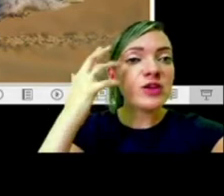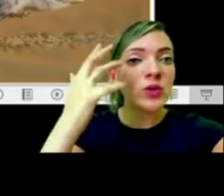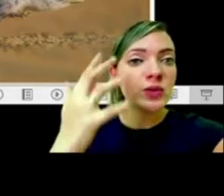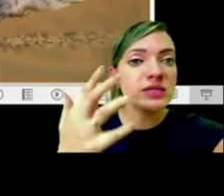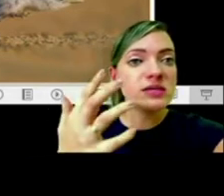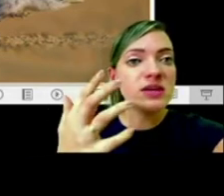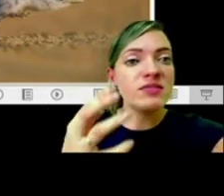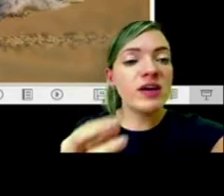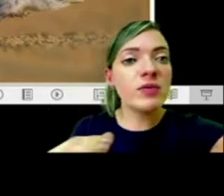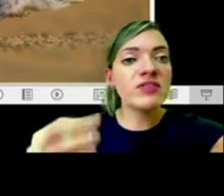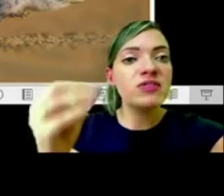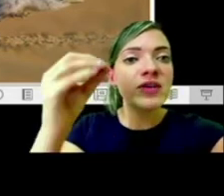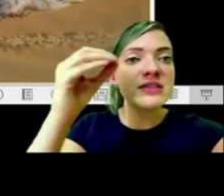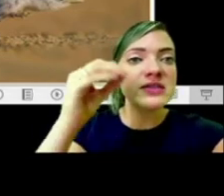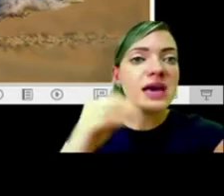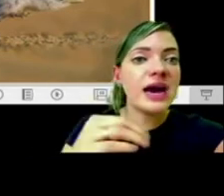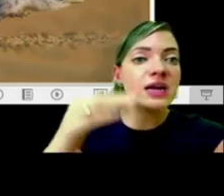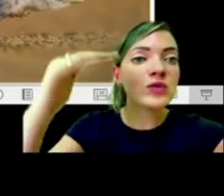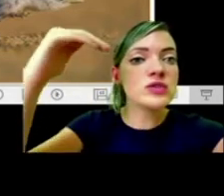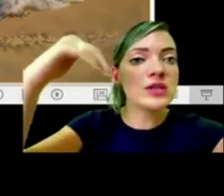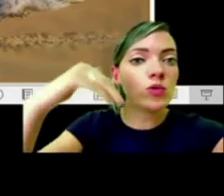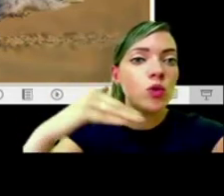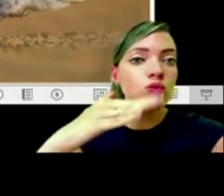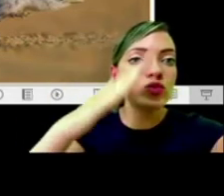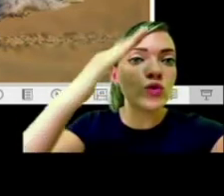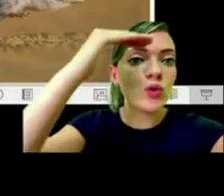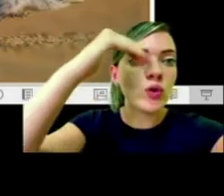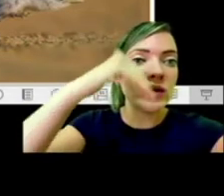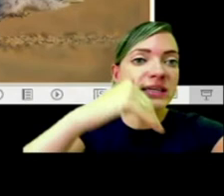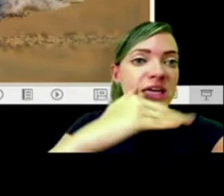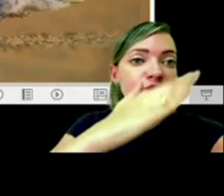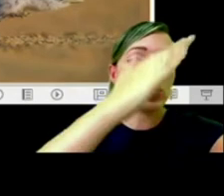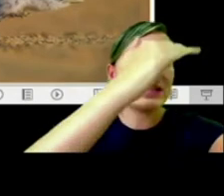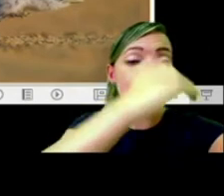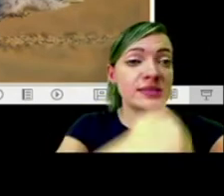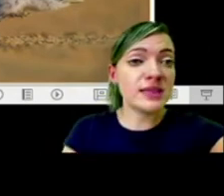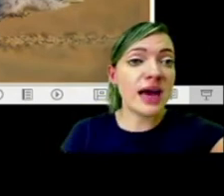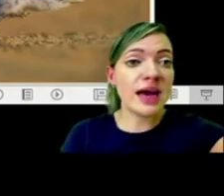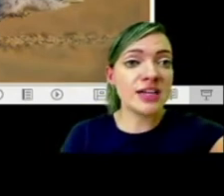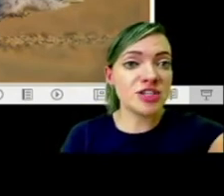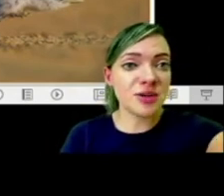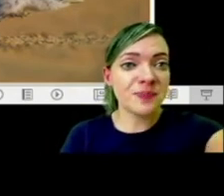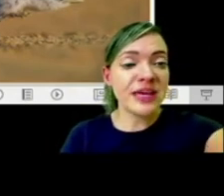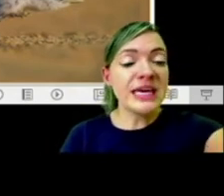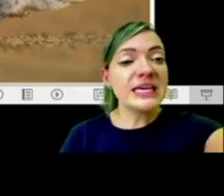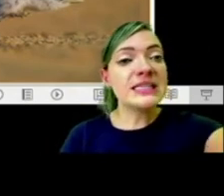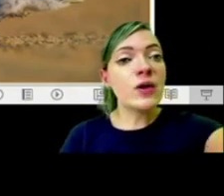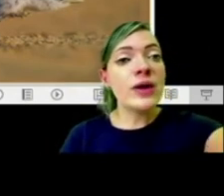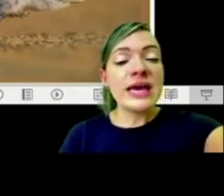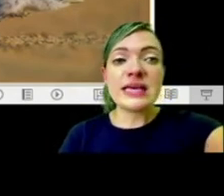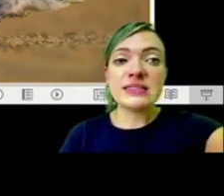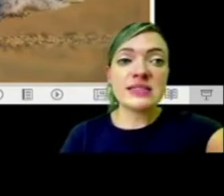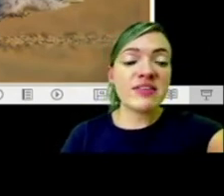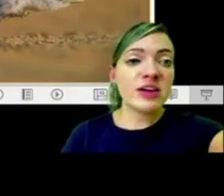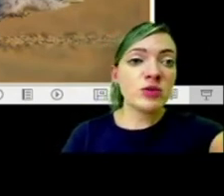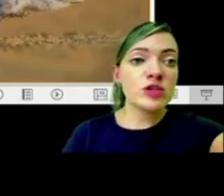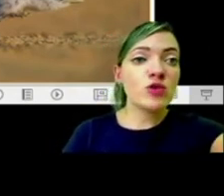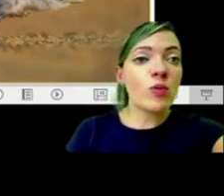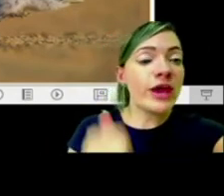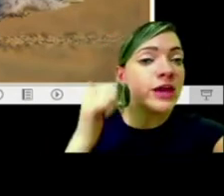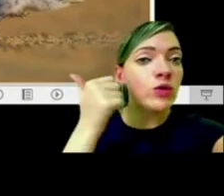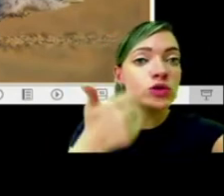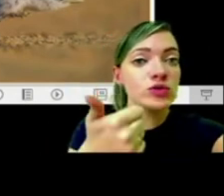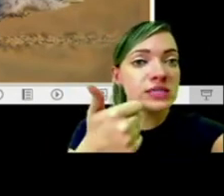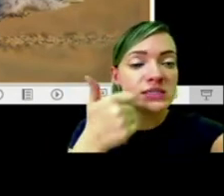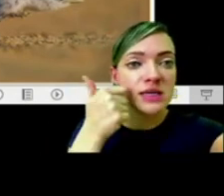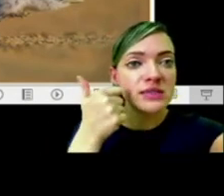em fatores que vão influenciar no seu controle, na sua densidade. Então, existem fatores